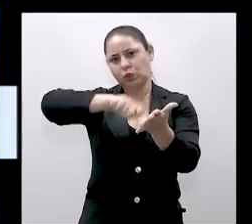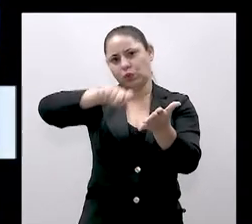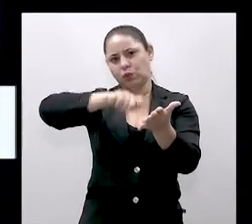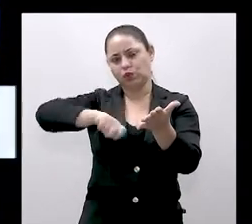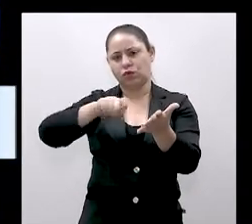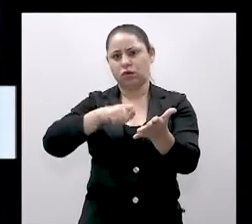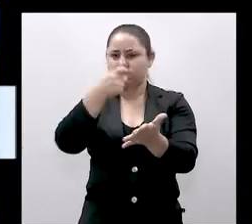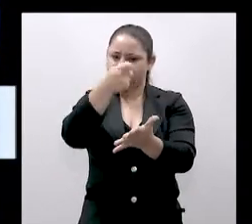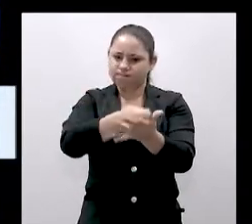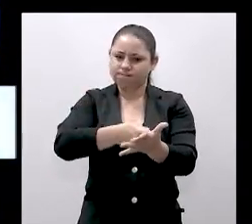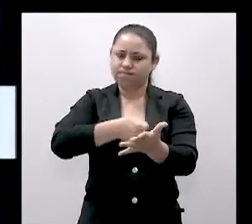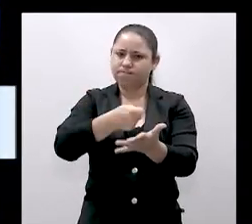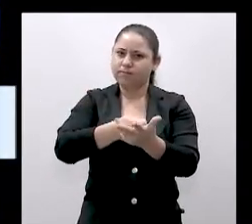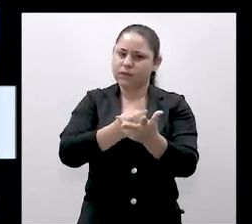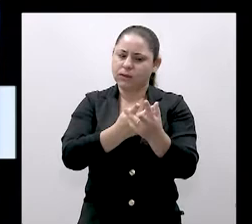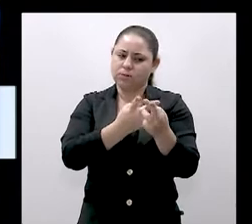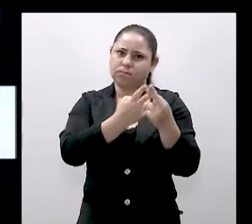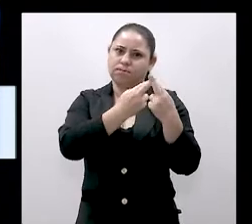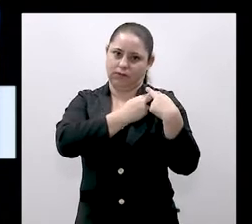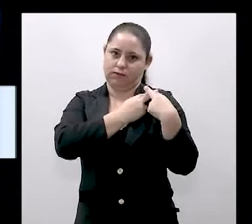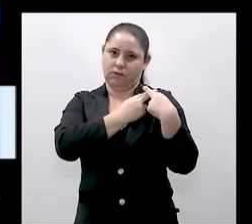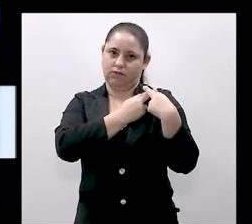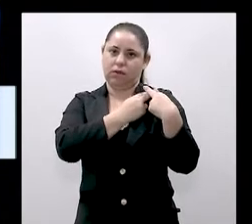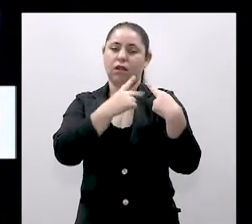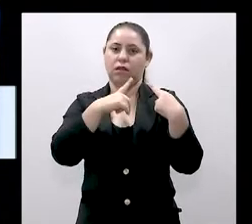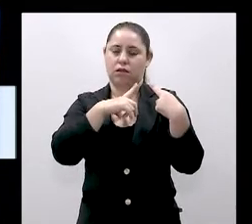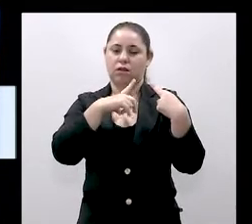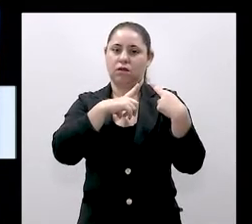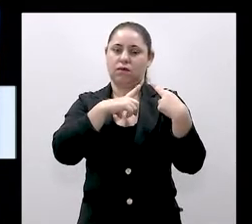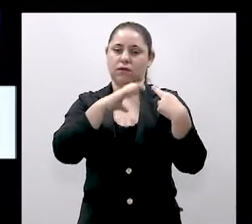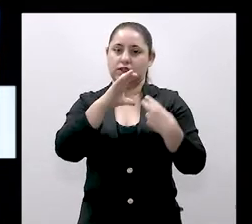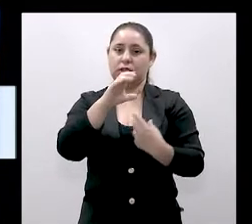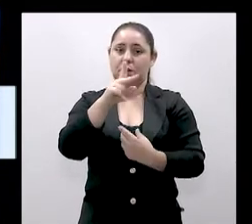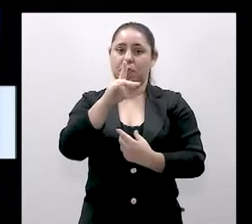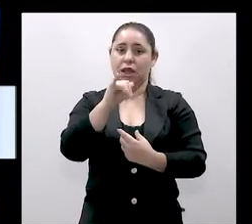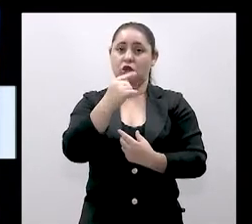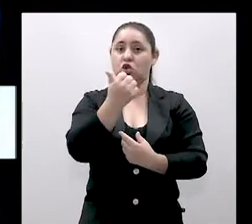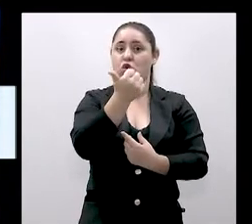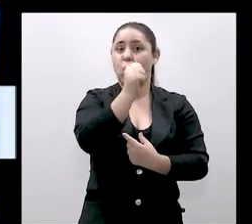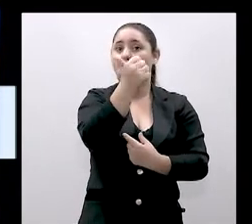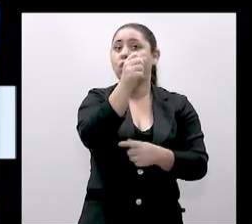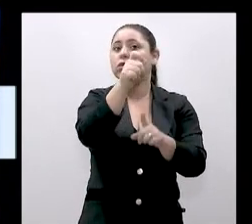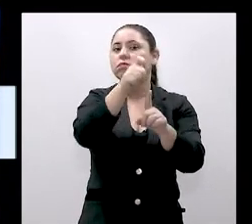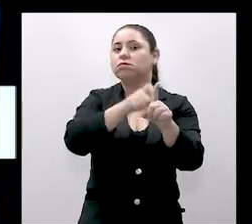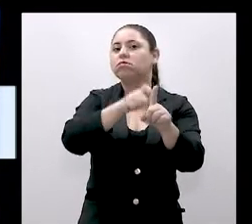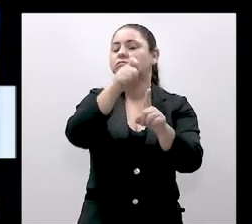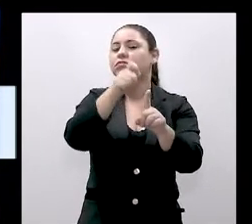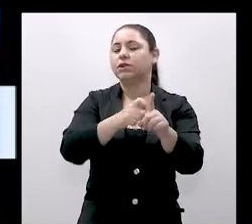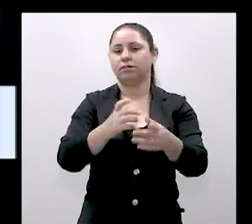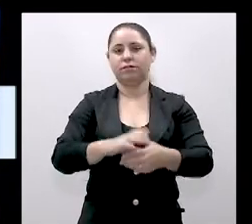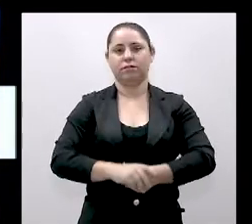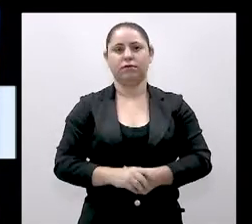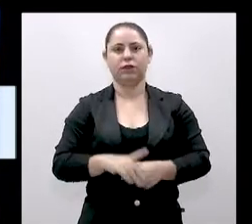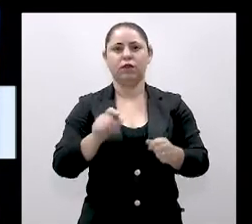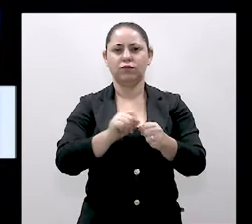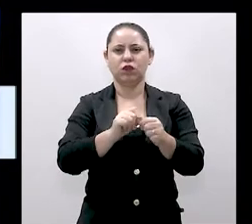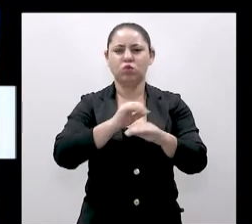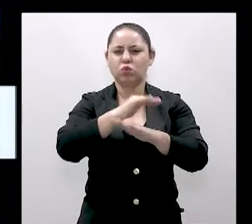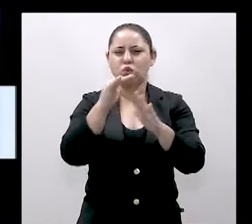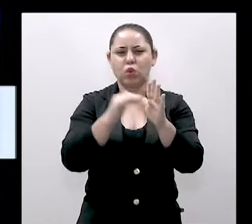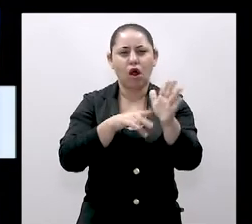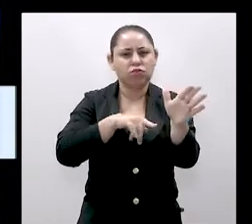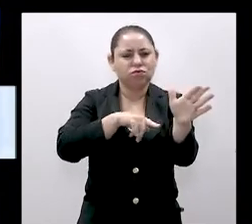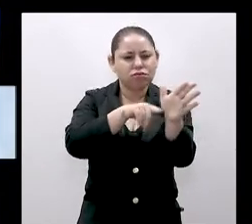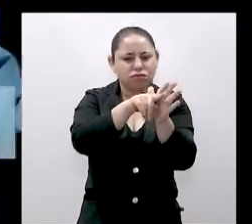extremamente rigorosos e responsáveis Vamos ser Pedro 11 meses nós